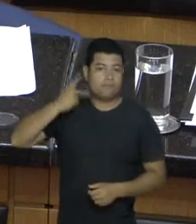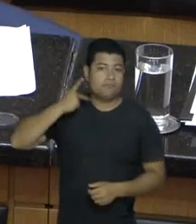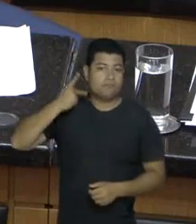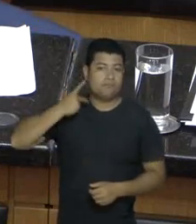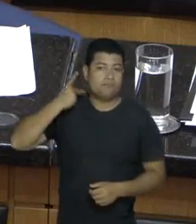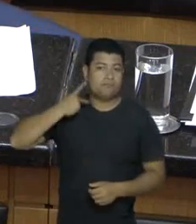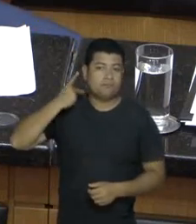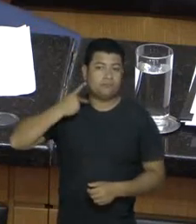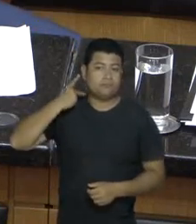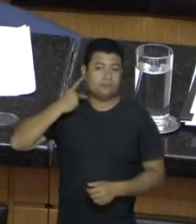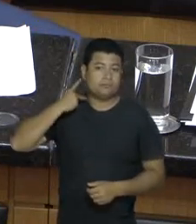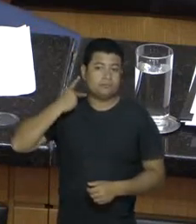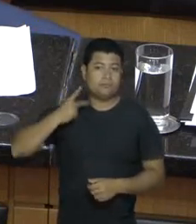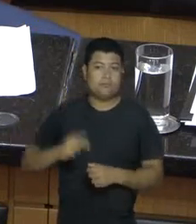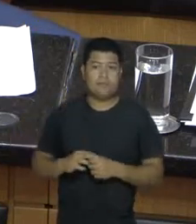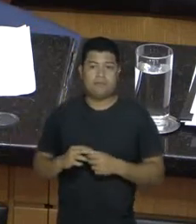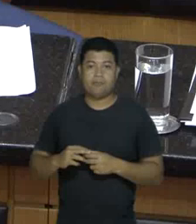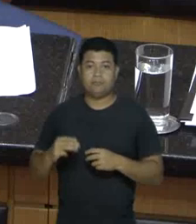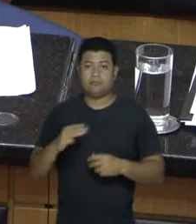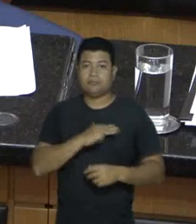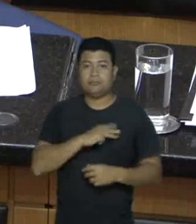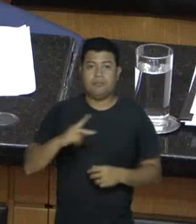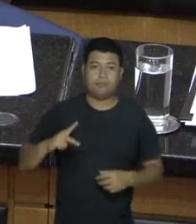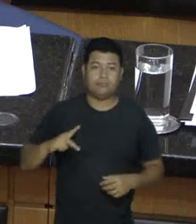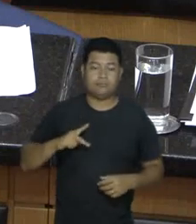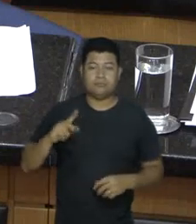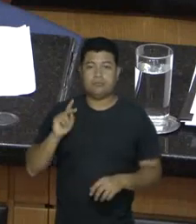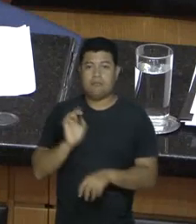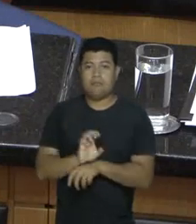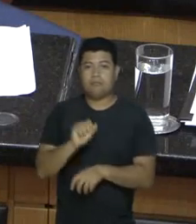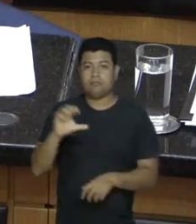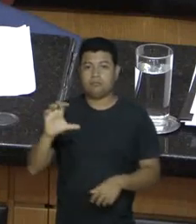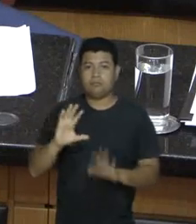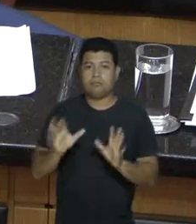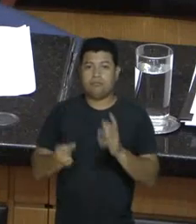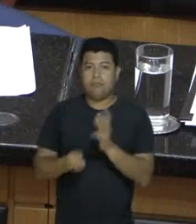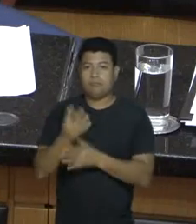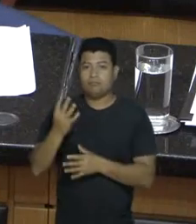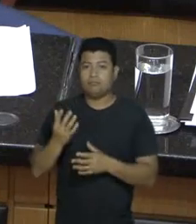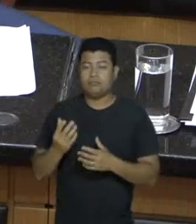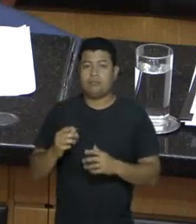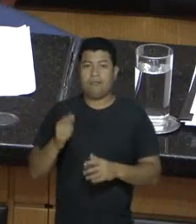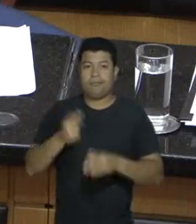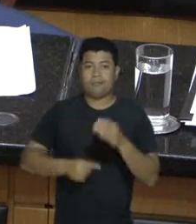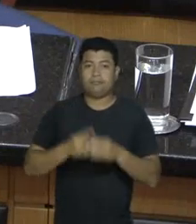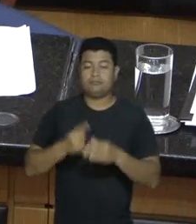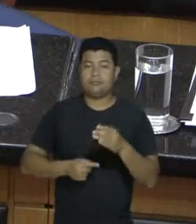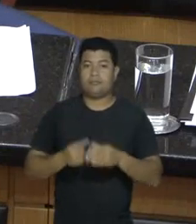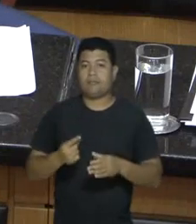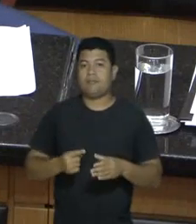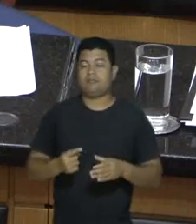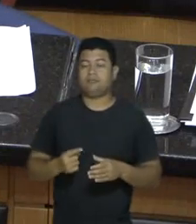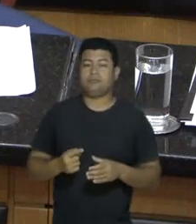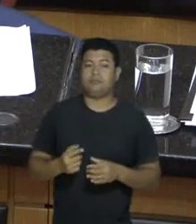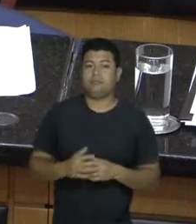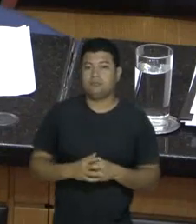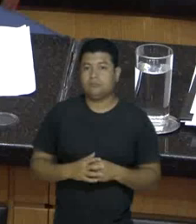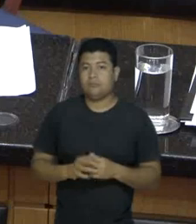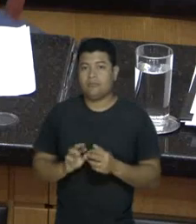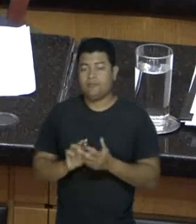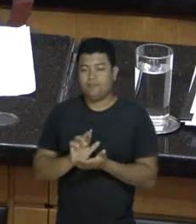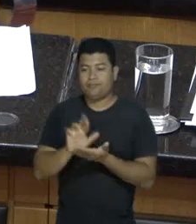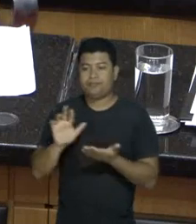Público de Santa Catarina, que já instalou uma comissão interinstitucional e também de